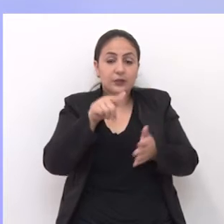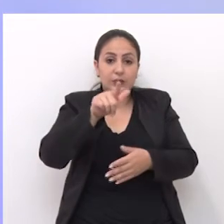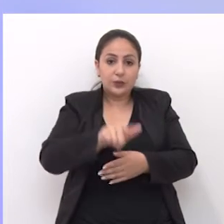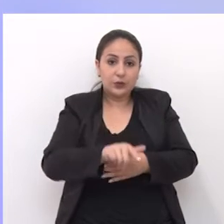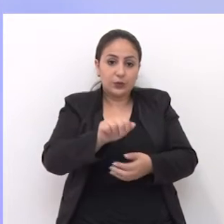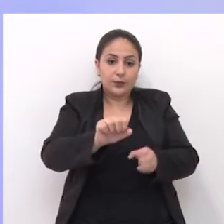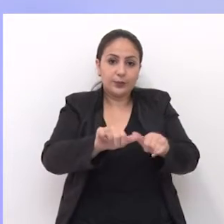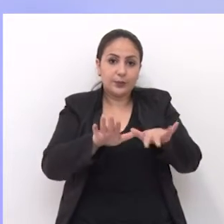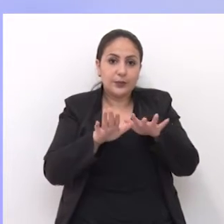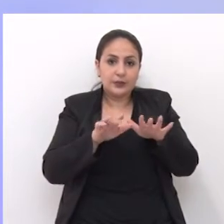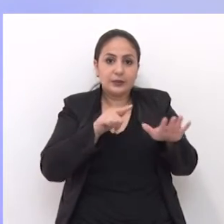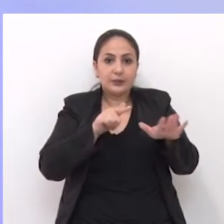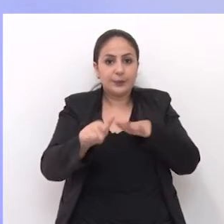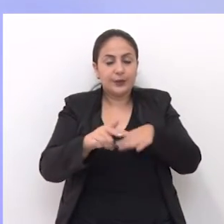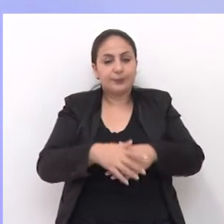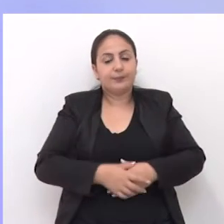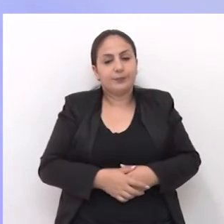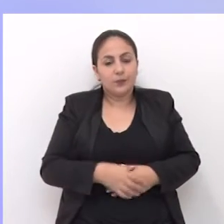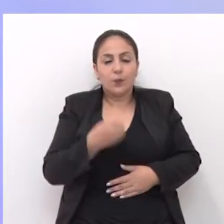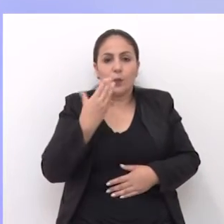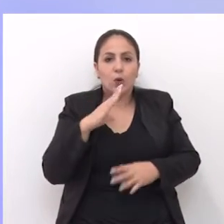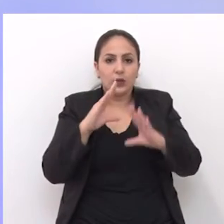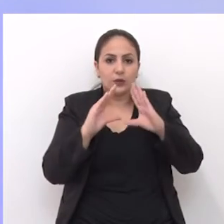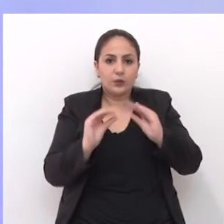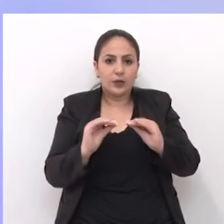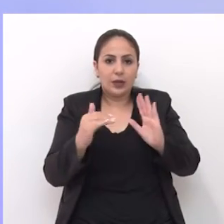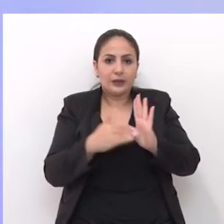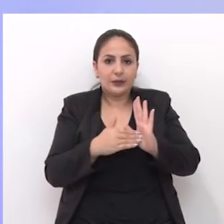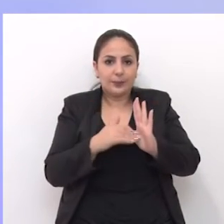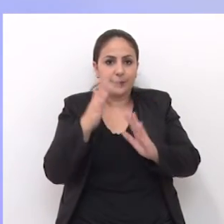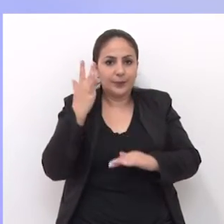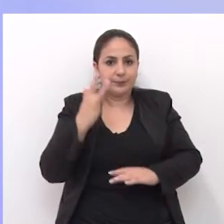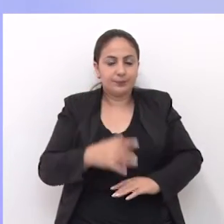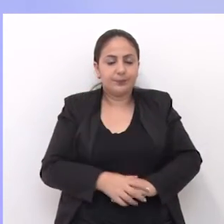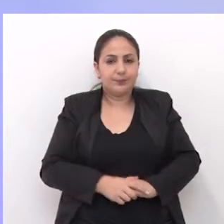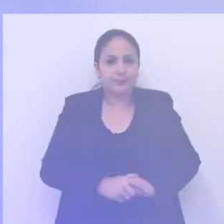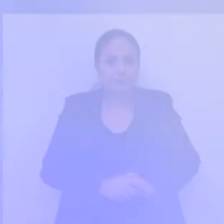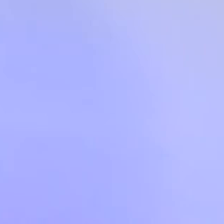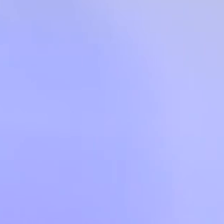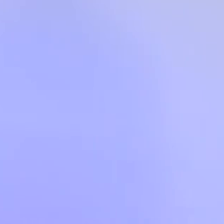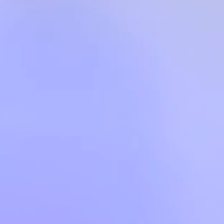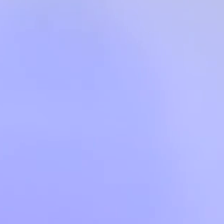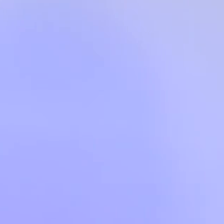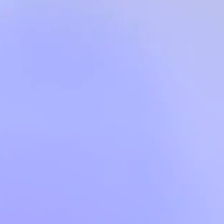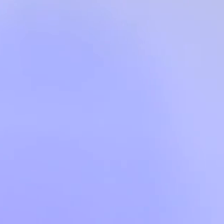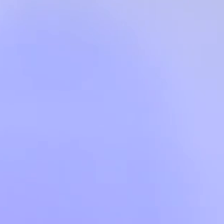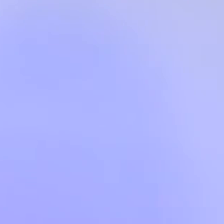com a reapresentação da primeira plenária da semana. Uma boa noite e até amanhã.